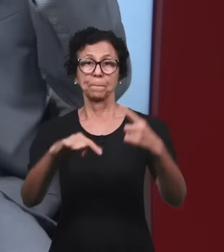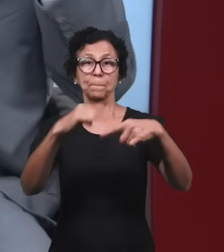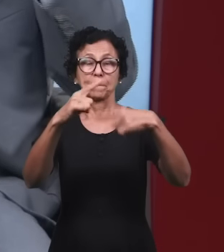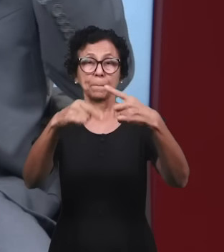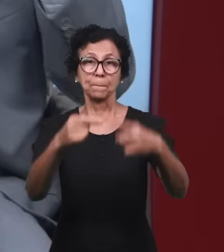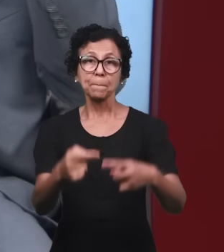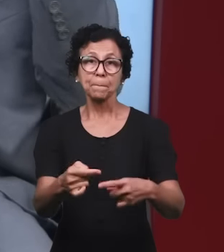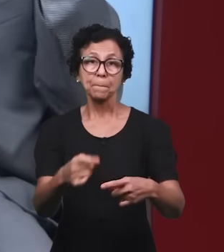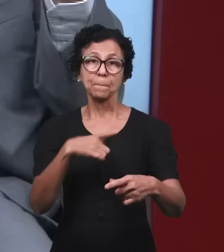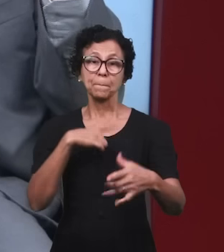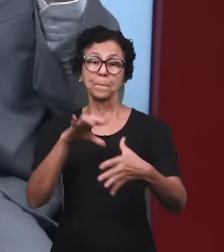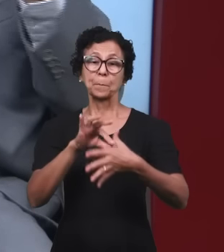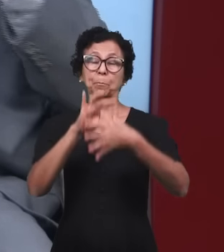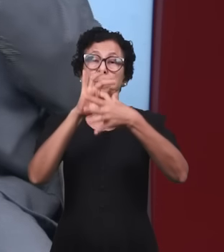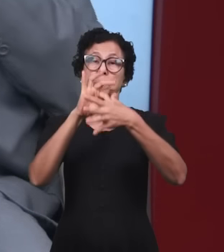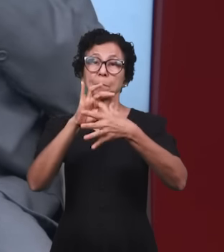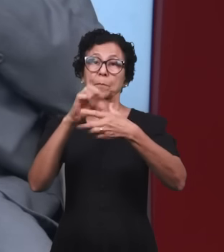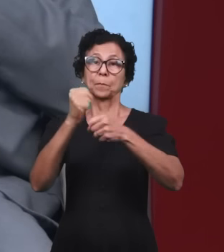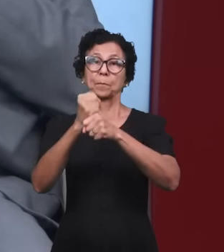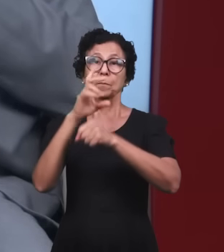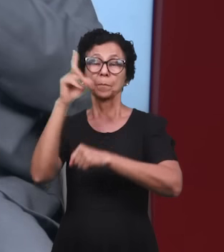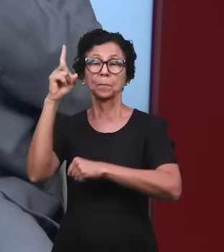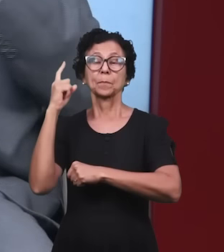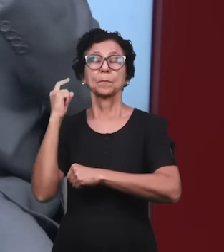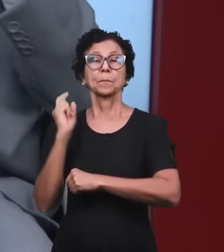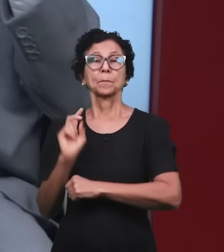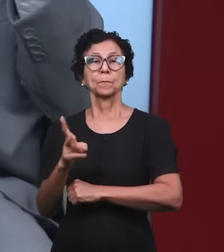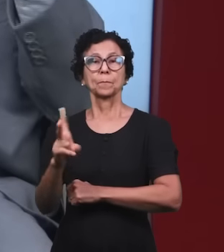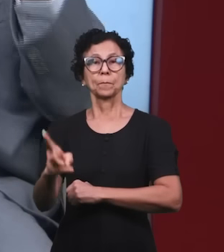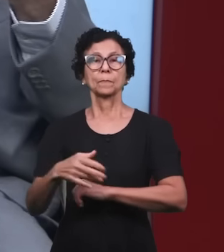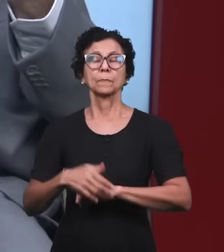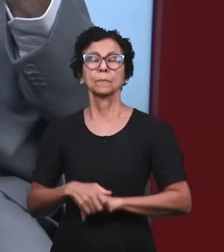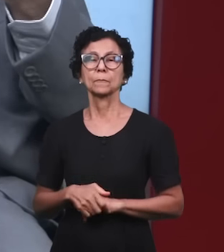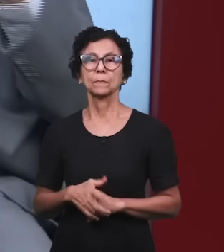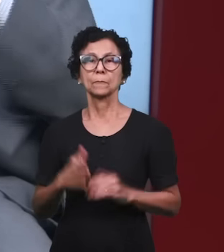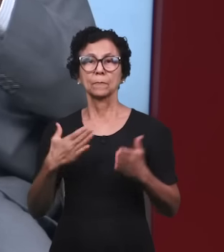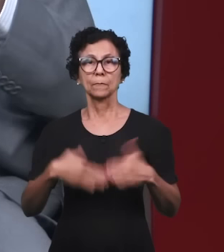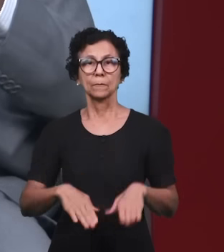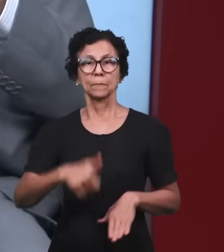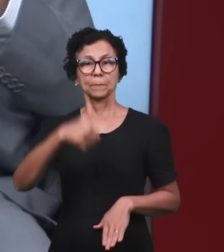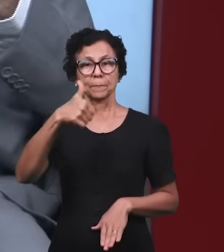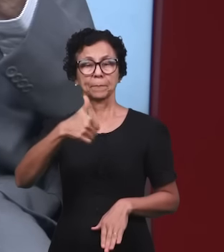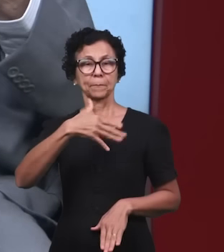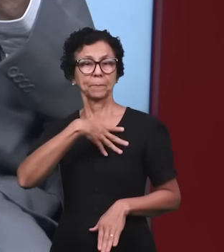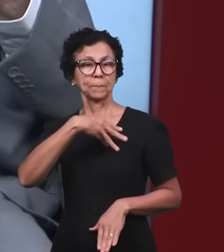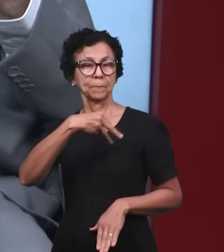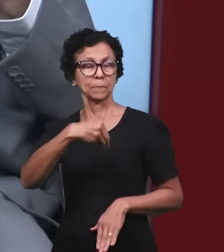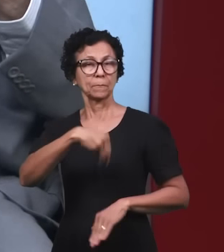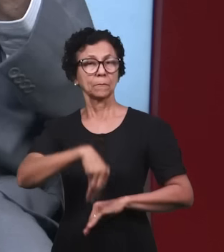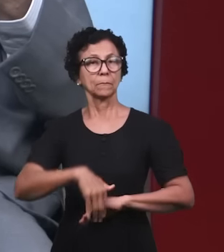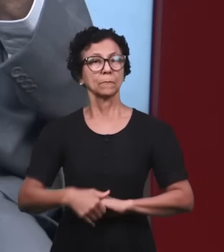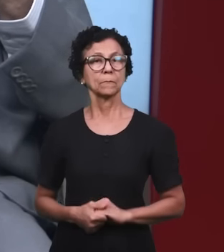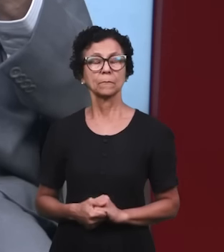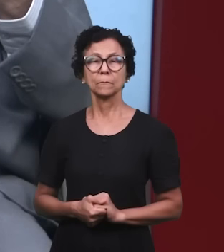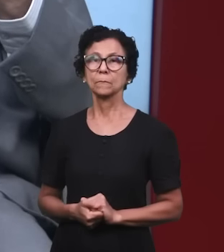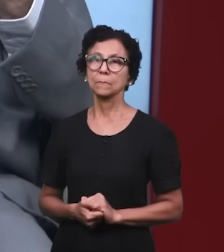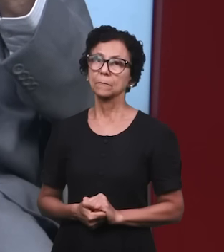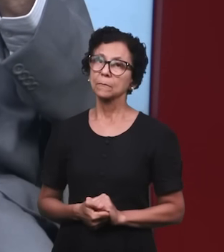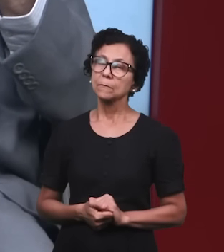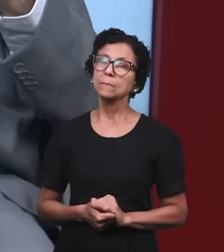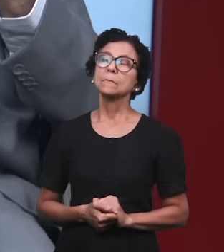daria sequência à obra de Deus, a primogenitura por descendência natural ocuparia um